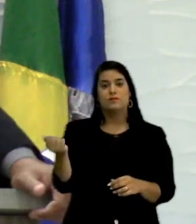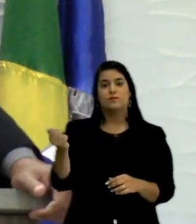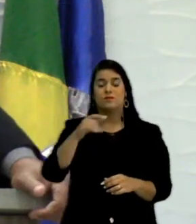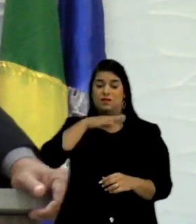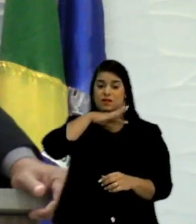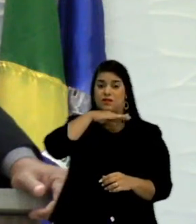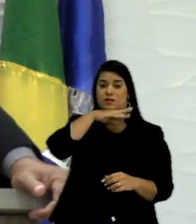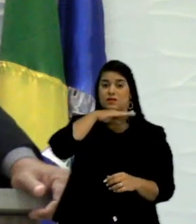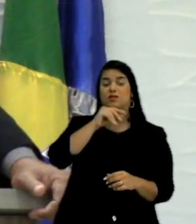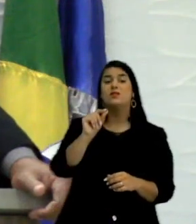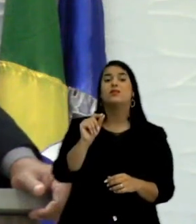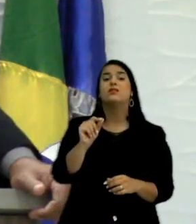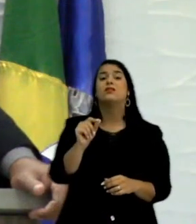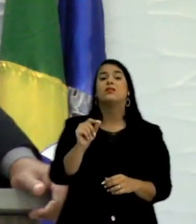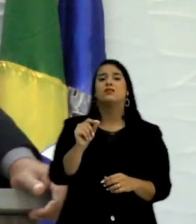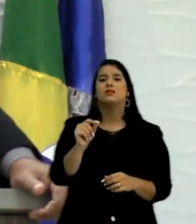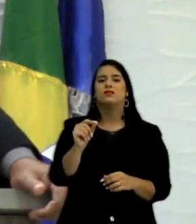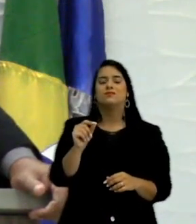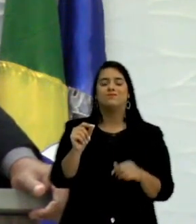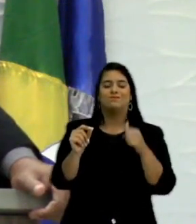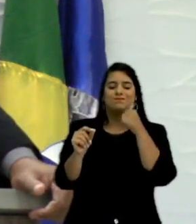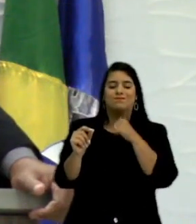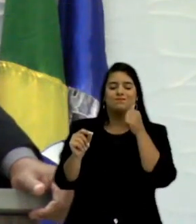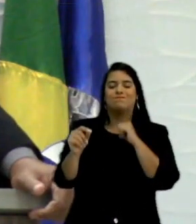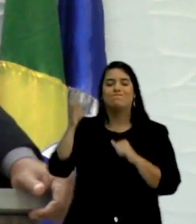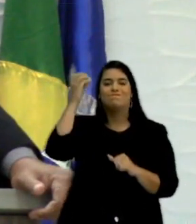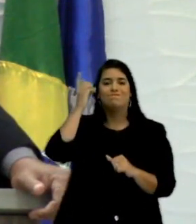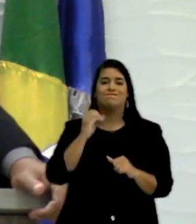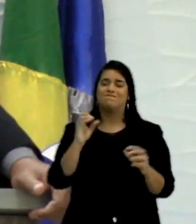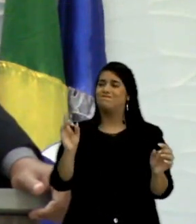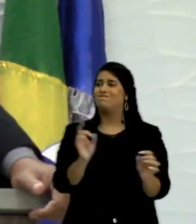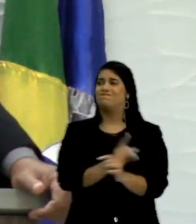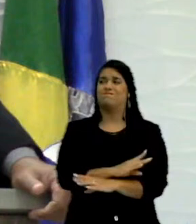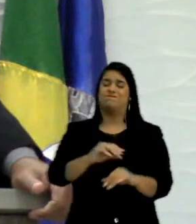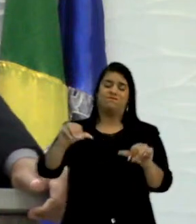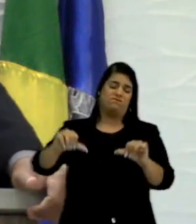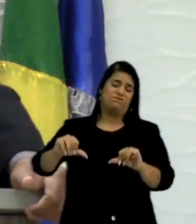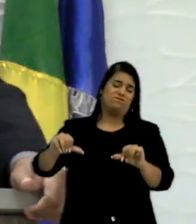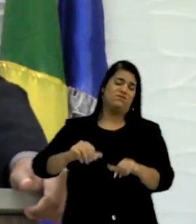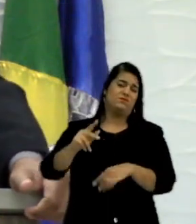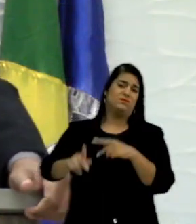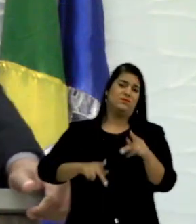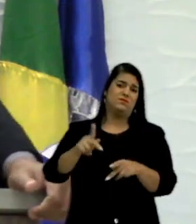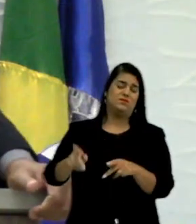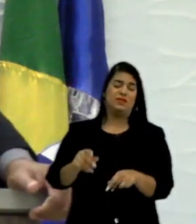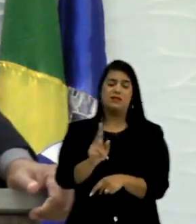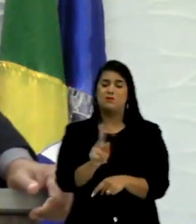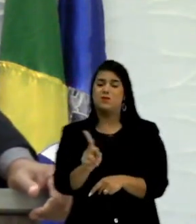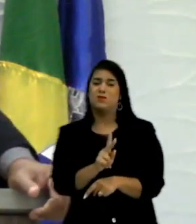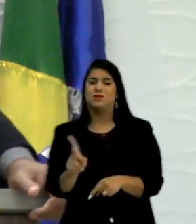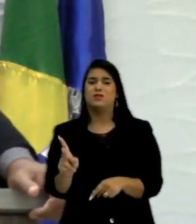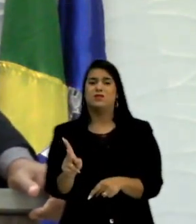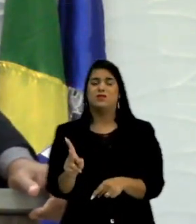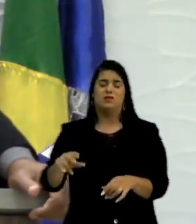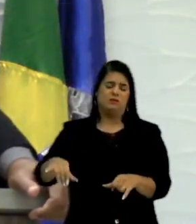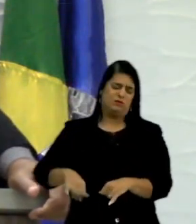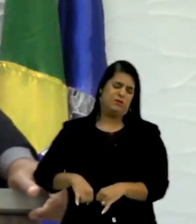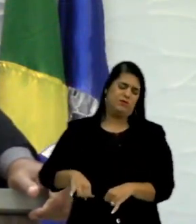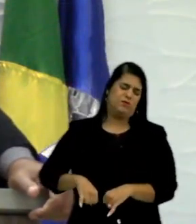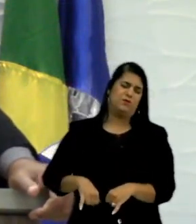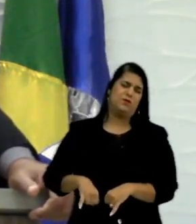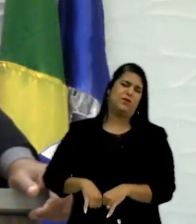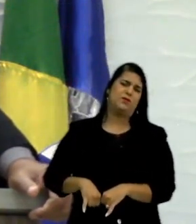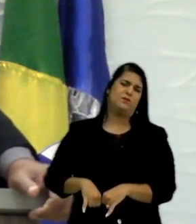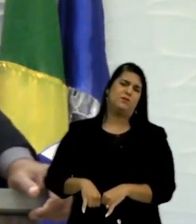Débora. Que acabou com o nosso município, com o nosso povo. Fez professores aí pedir mola, rapaz. Com dinheiro vinha todo mês,